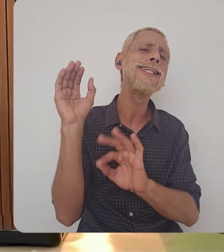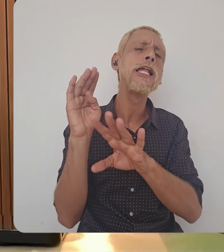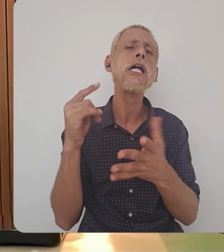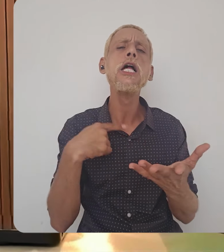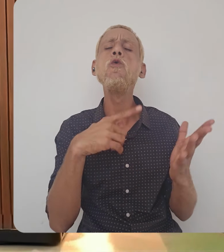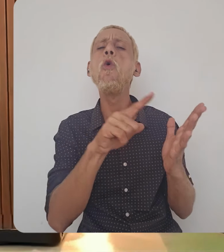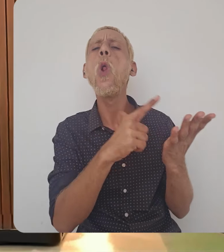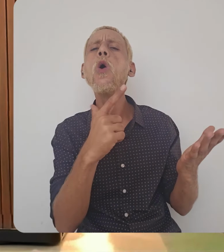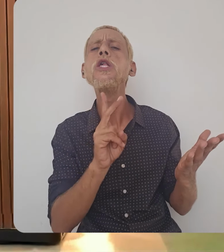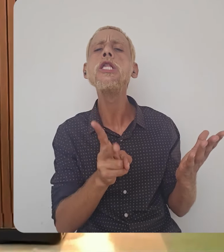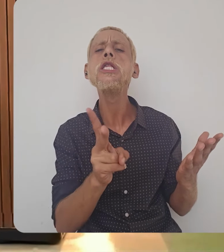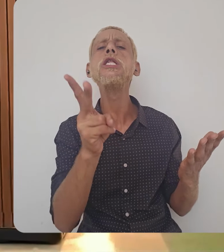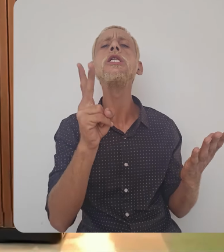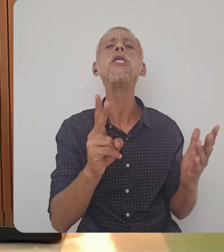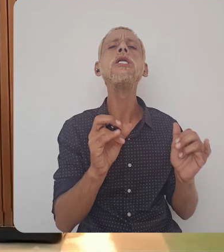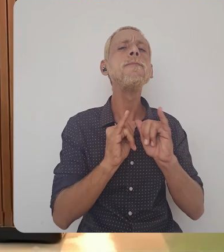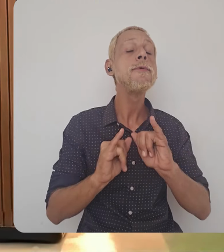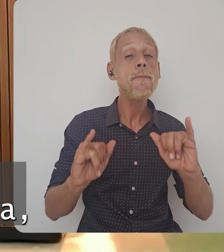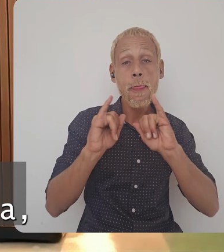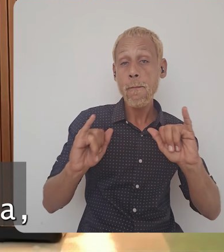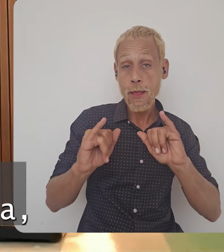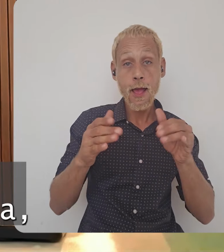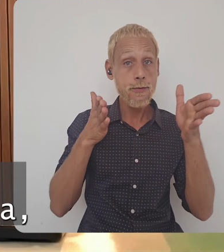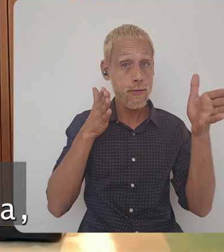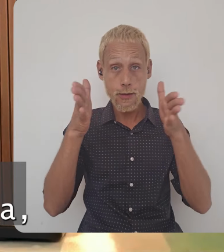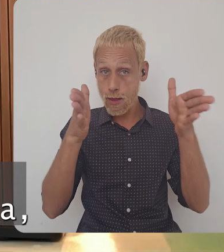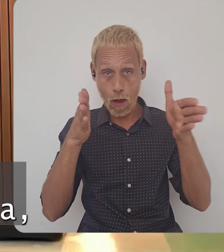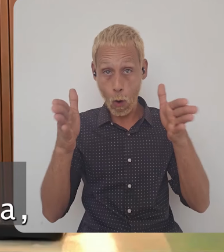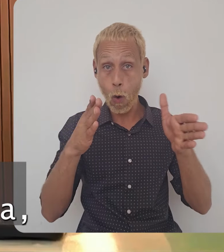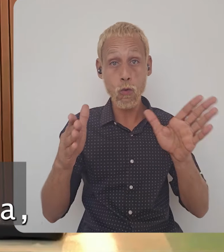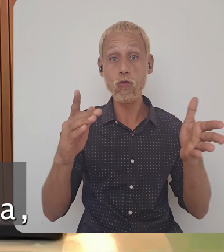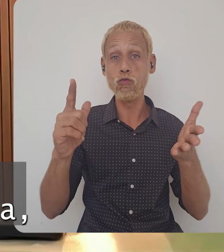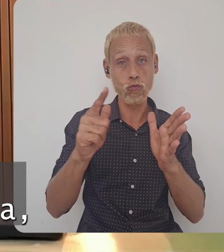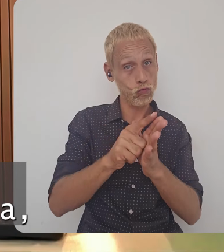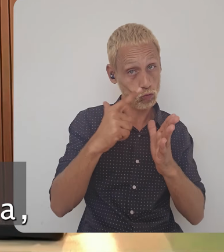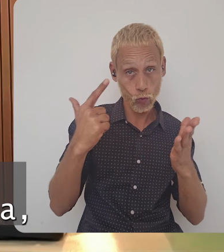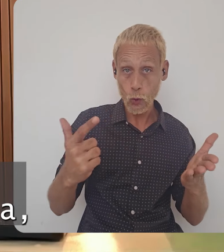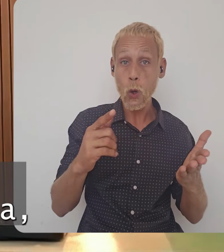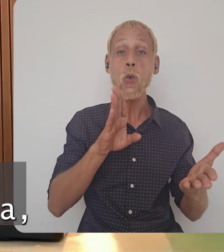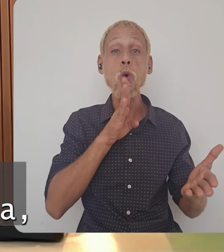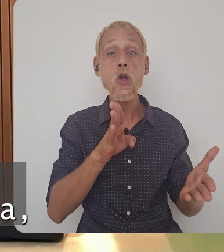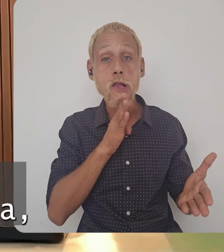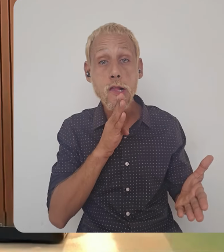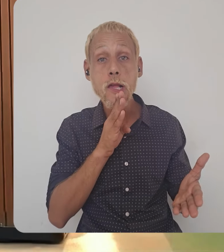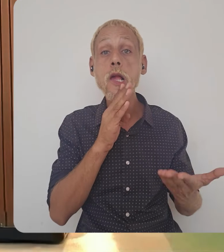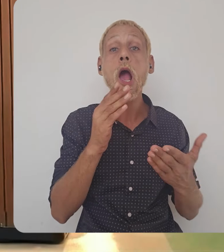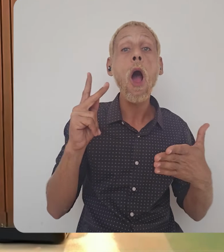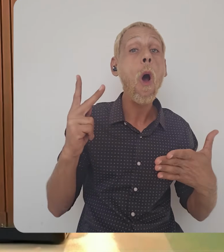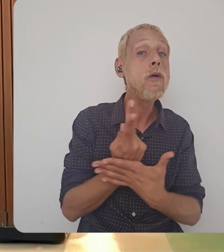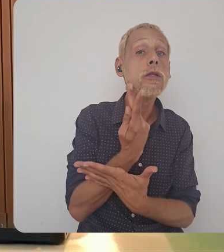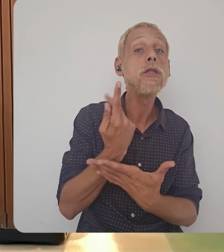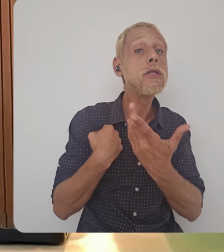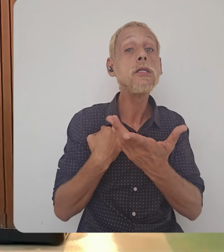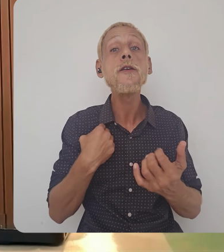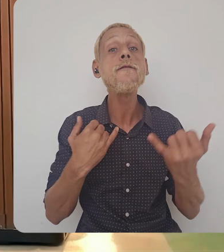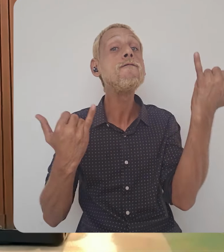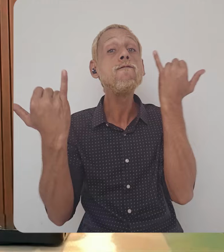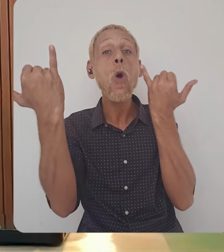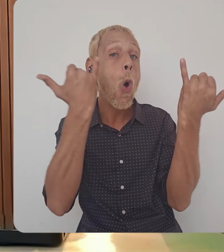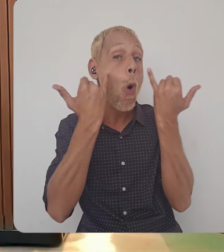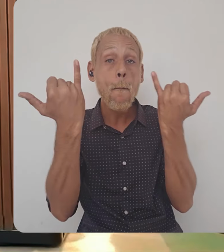foi um grande empreendimento a nível da acessibilidade do jornalista, a nível de conhecimento